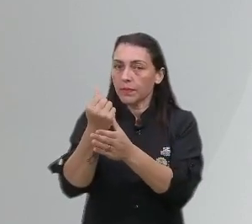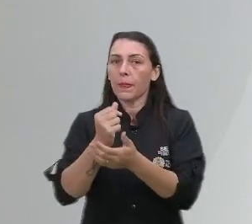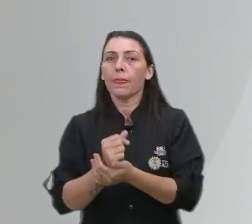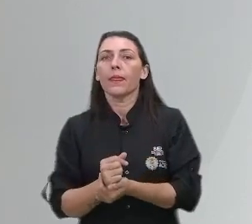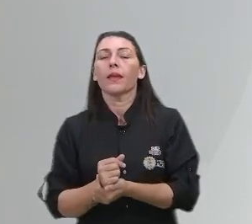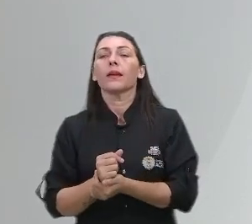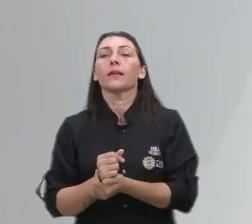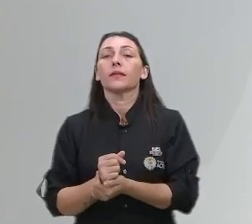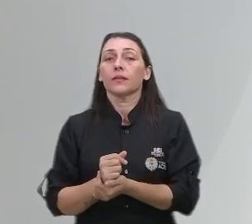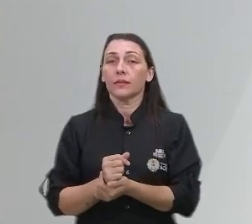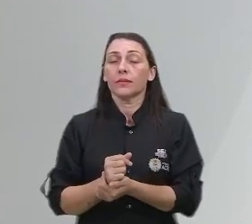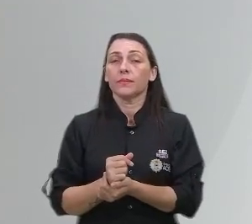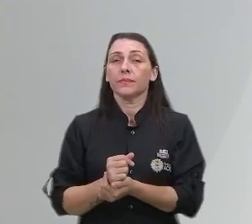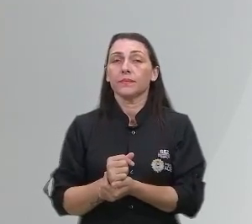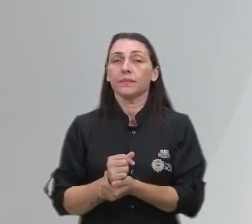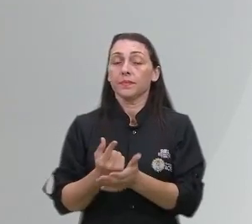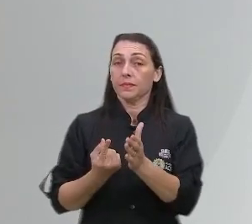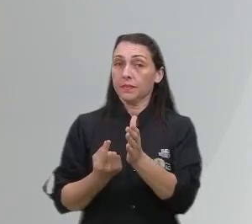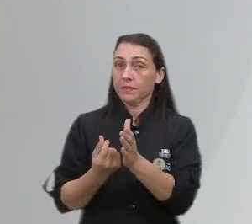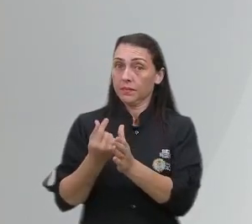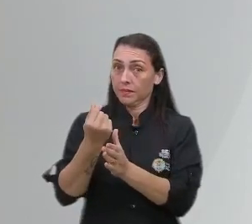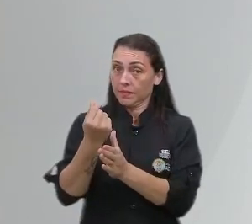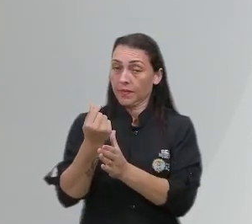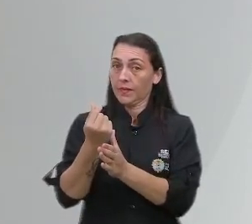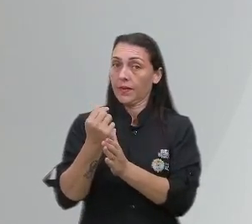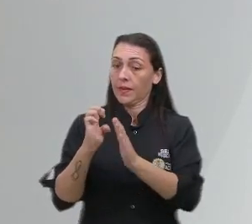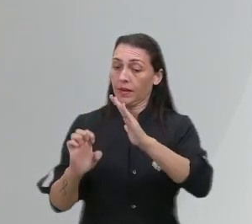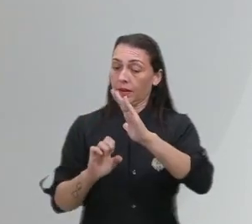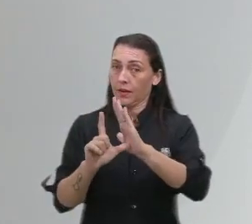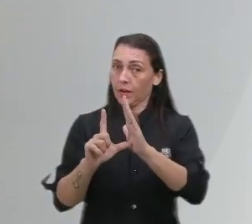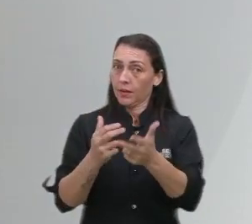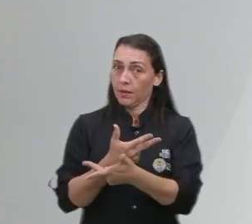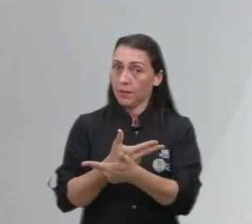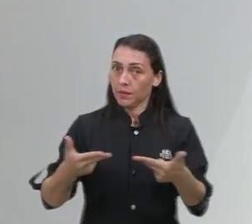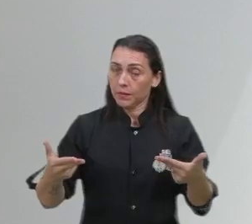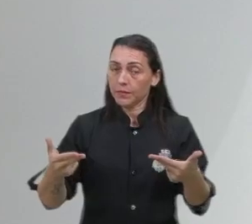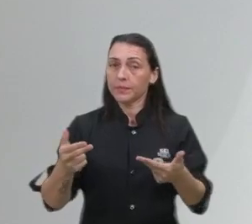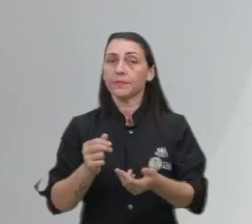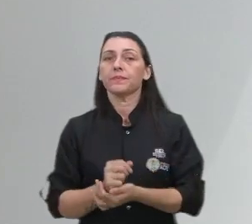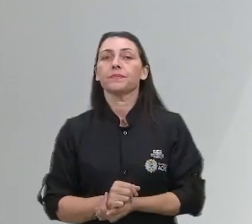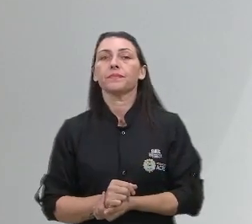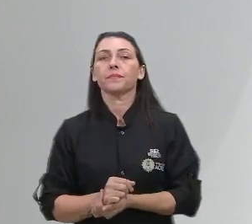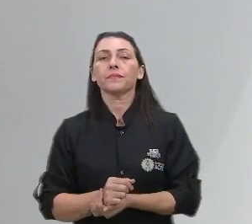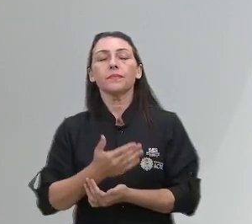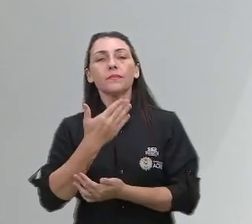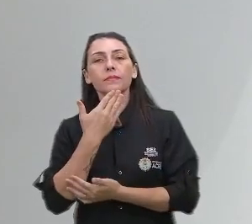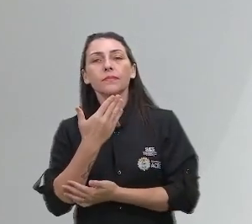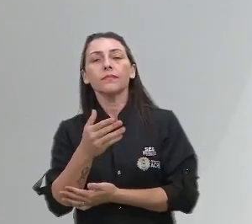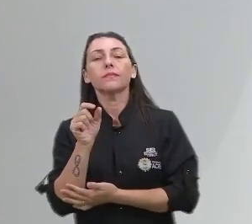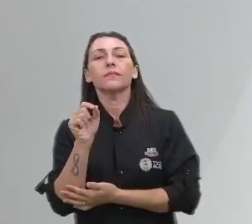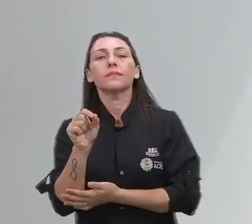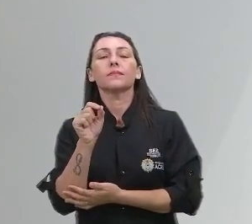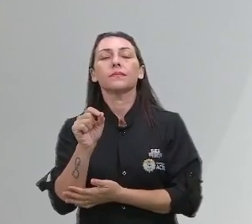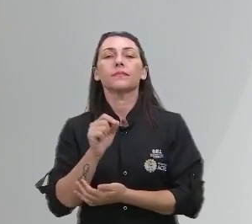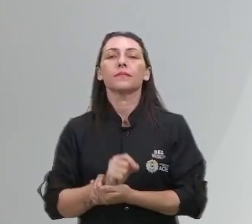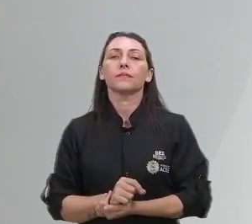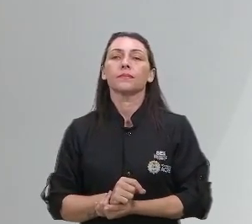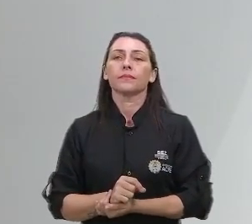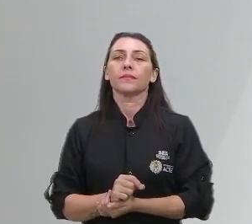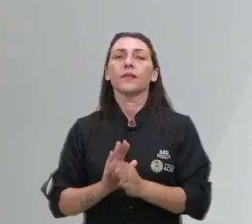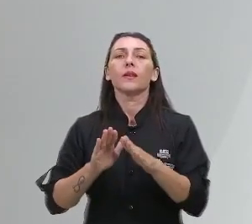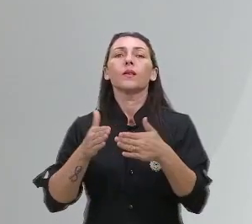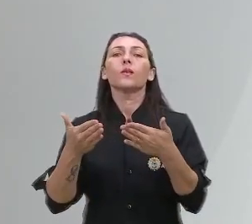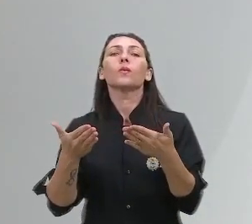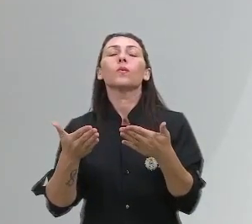Era o chamado capitalismo comercial. Então, pessoal, aí ele pede o seguinte na questão, qual